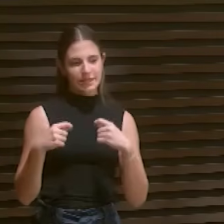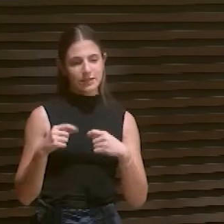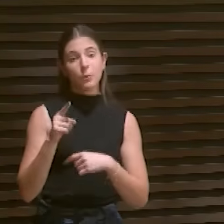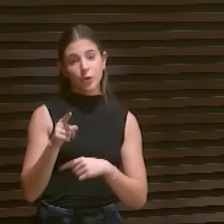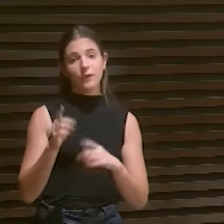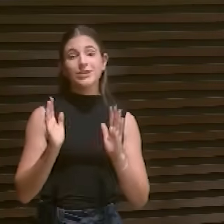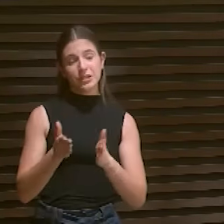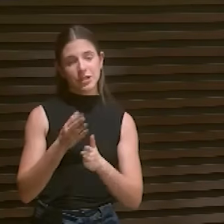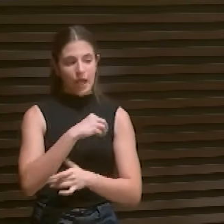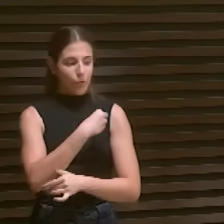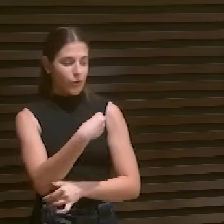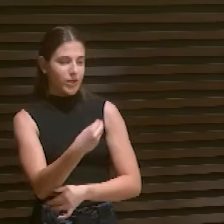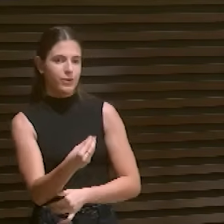co-herdeiro